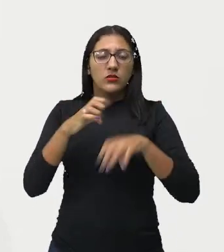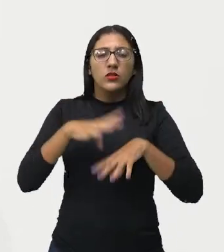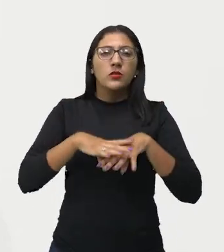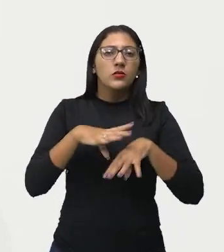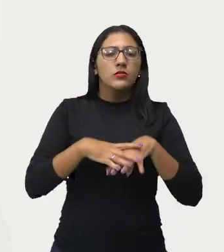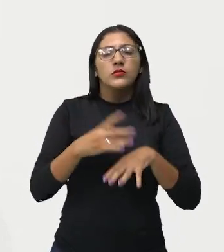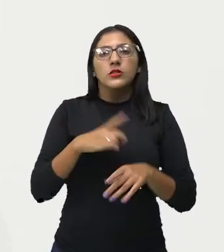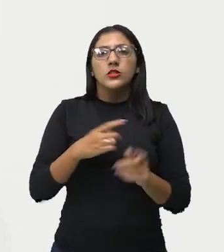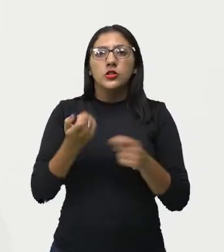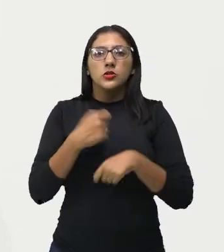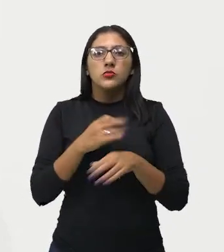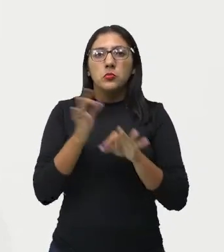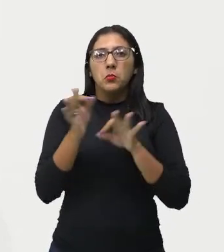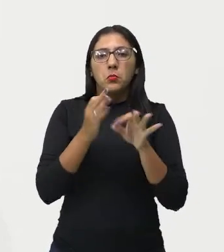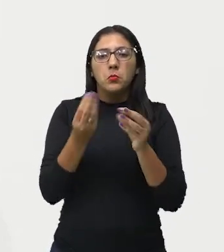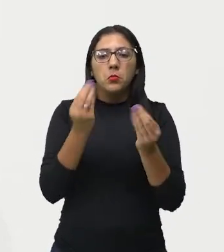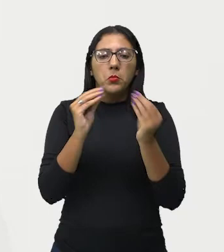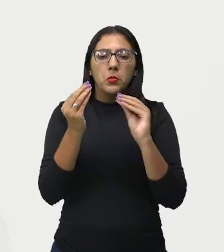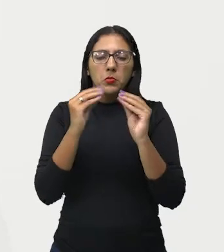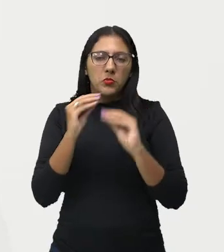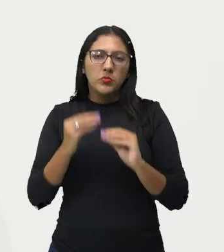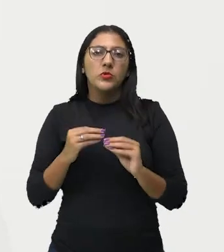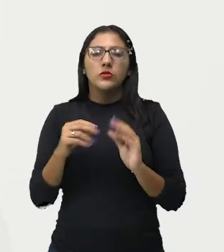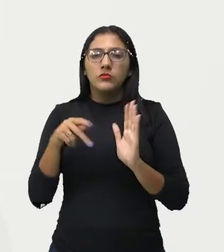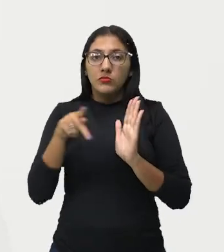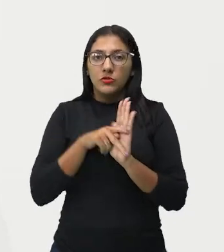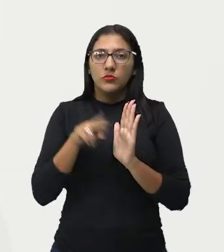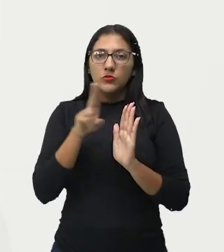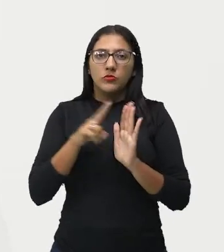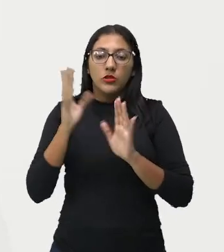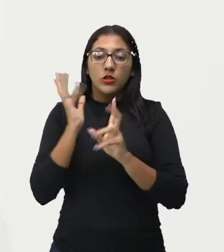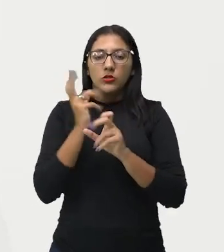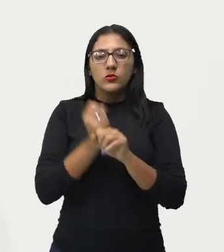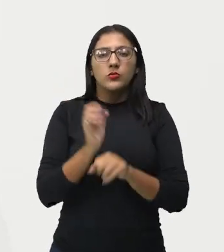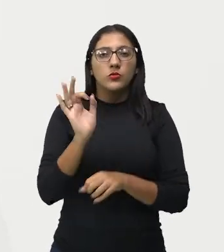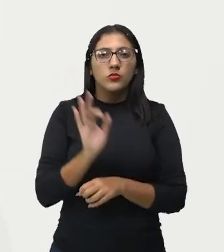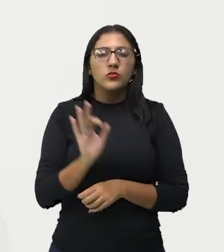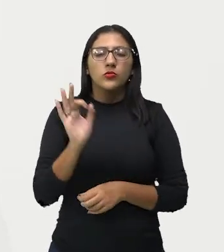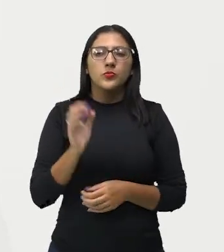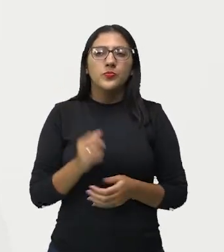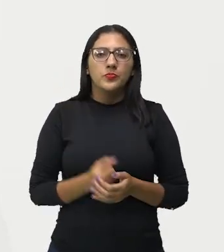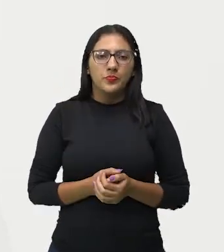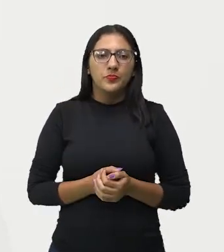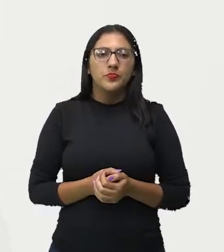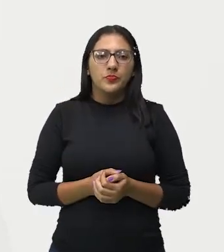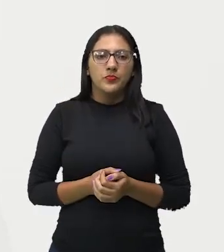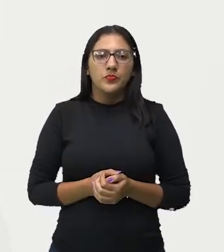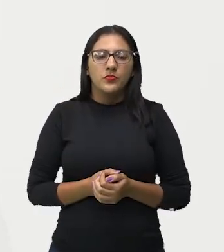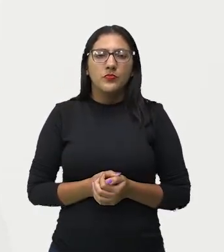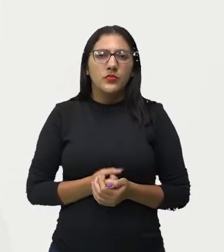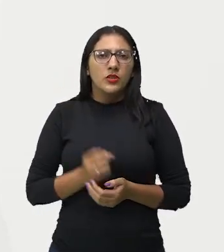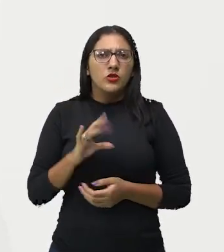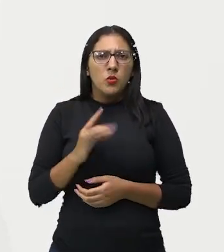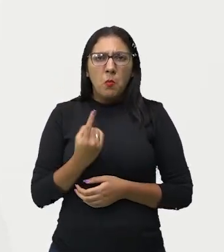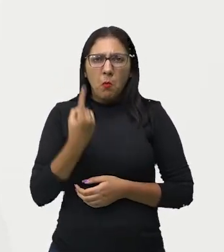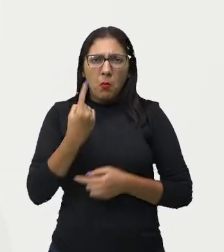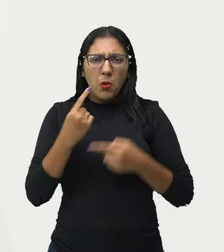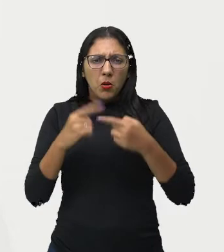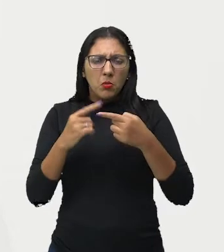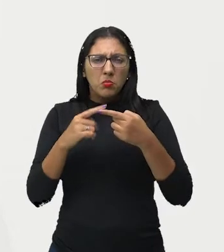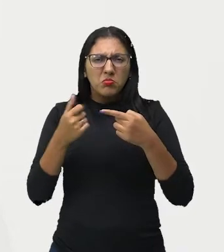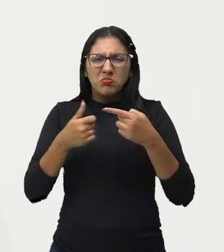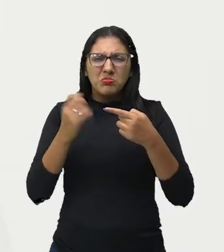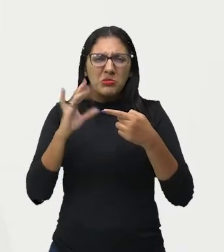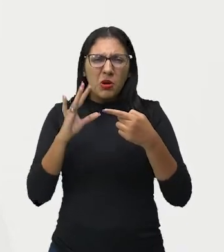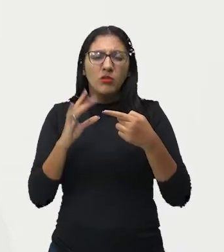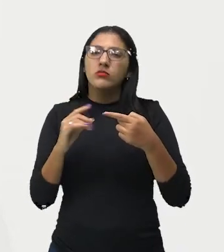matemática que ela dá o valor dos juros. Tá legal? E vou começar a te antecipar que também não tem somente uma maneira da